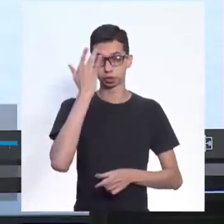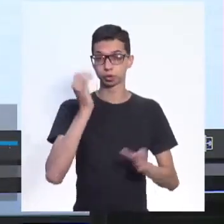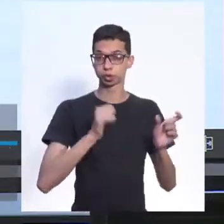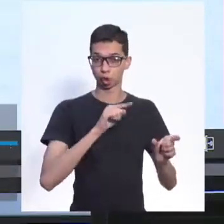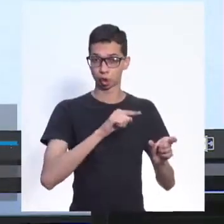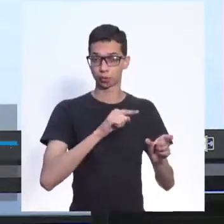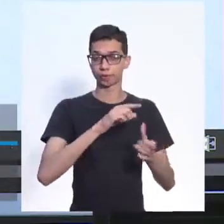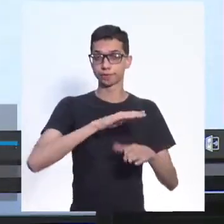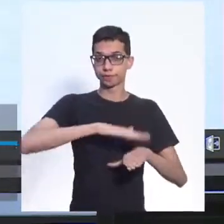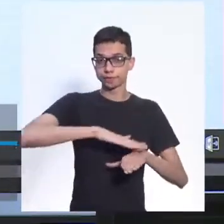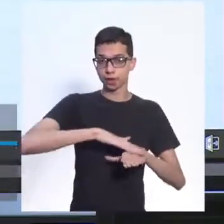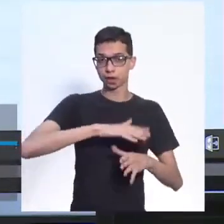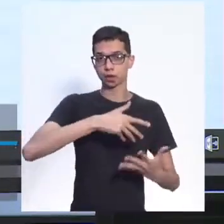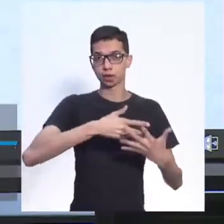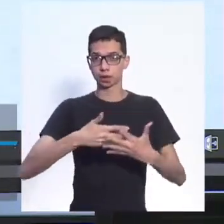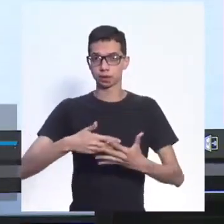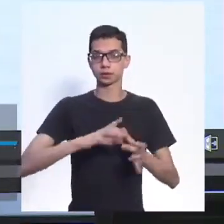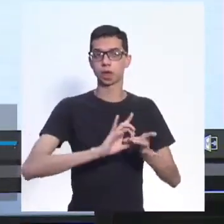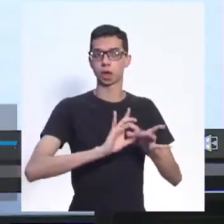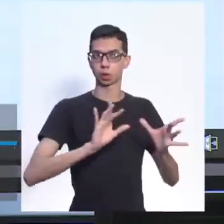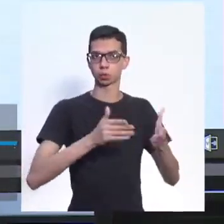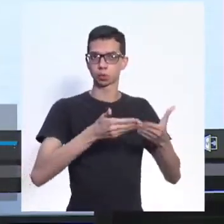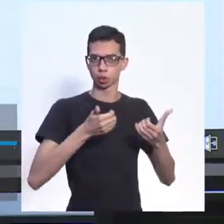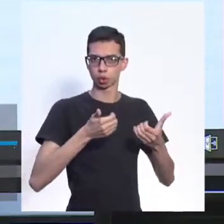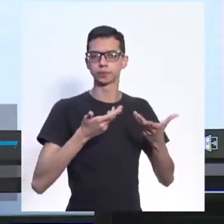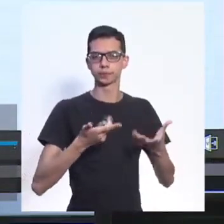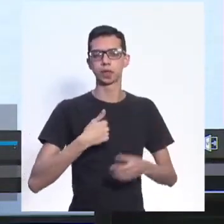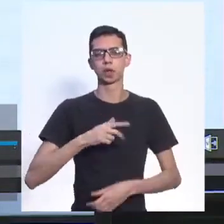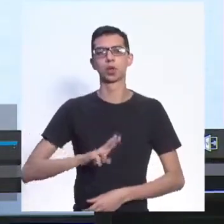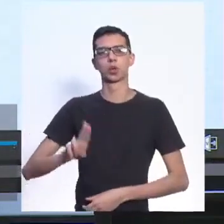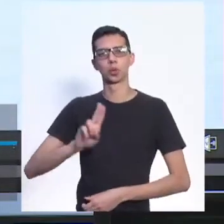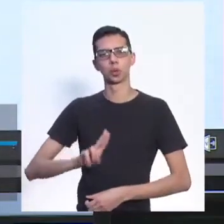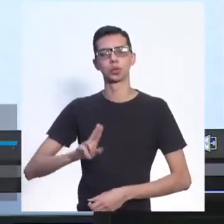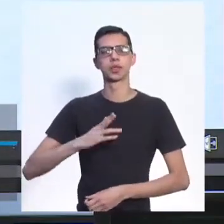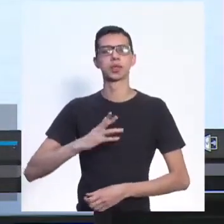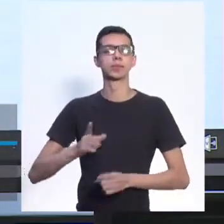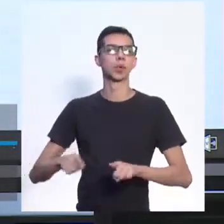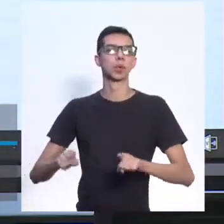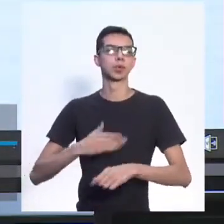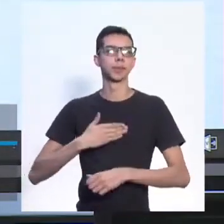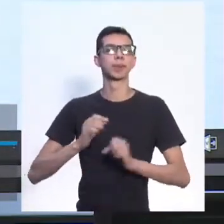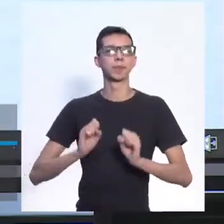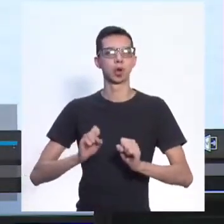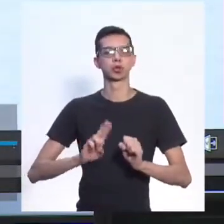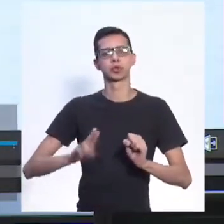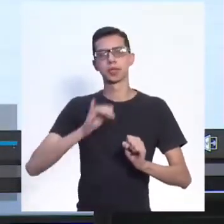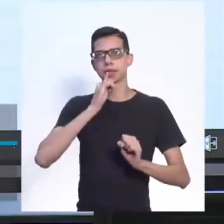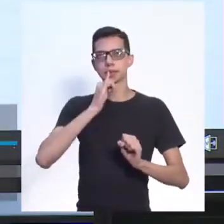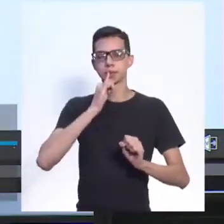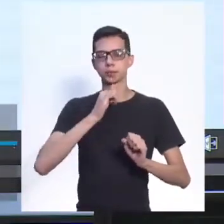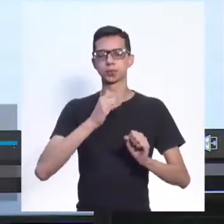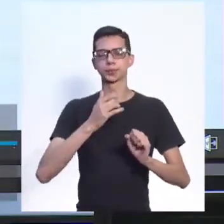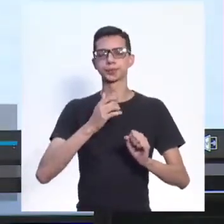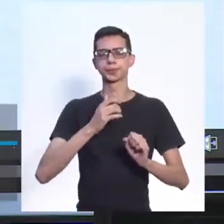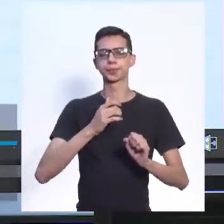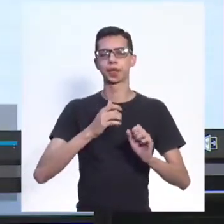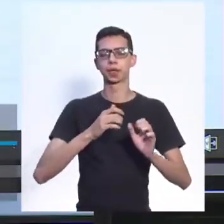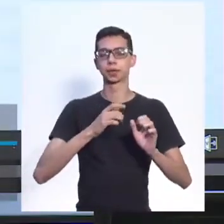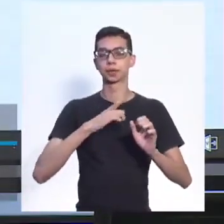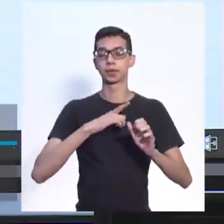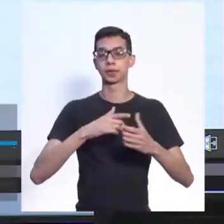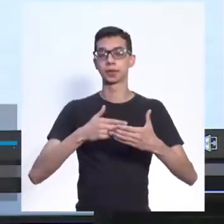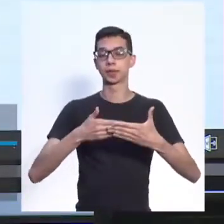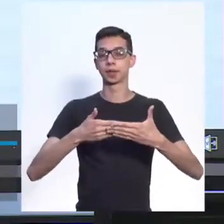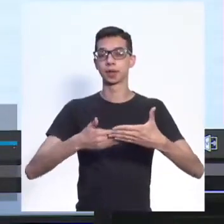ela, né, em algum trecho da minha música. Posso usar ela no refrão, posso usar ela na ponte, posso usar ela na introdução, enfim. Tá? Isso